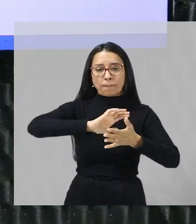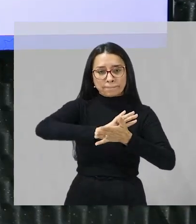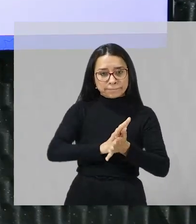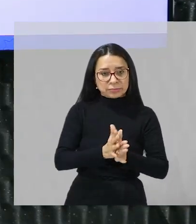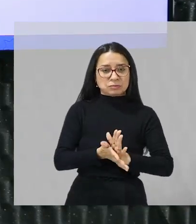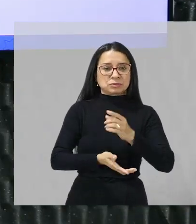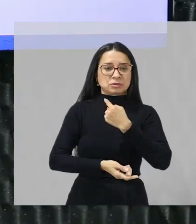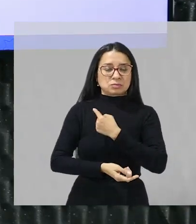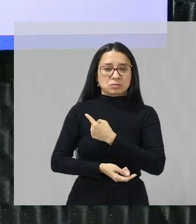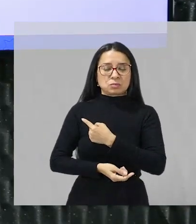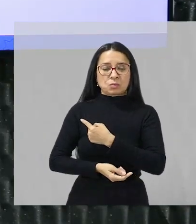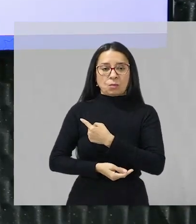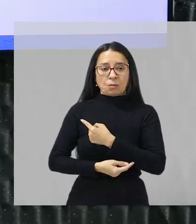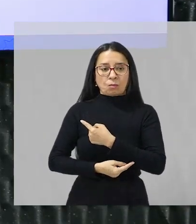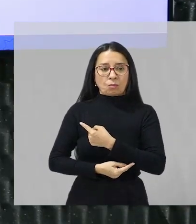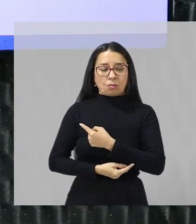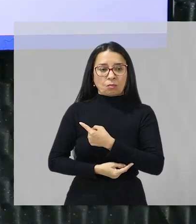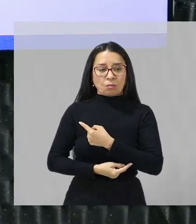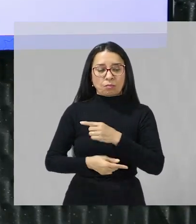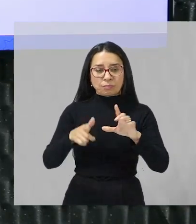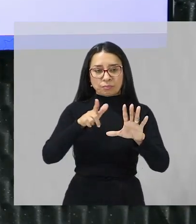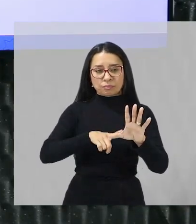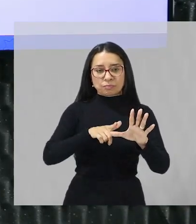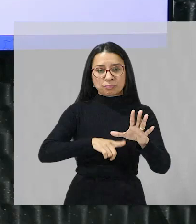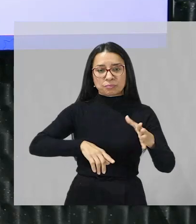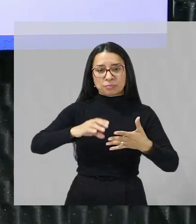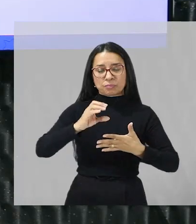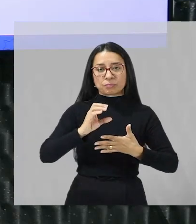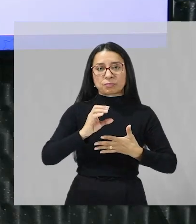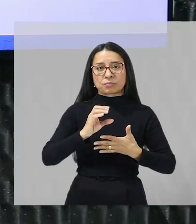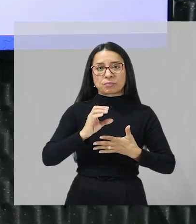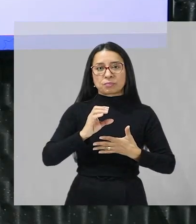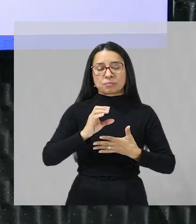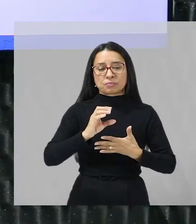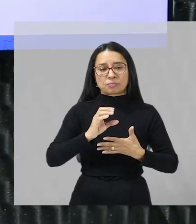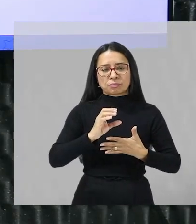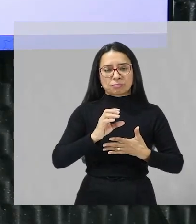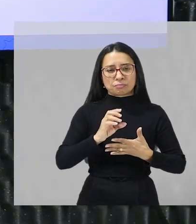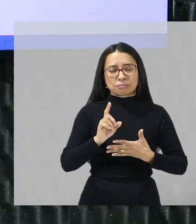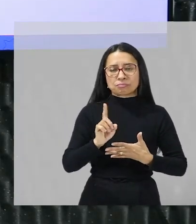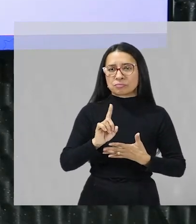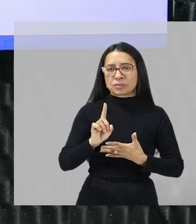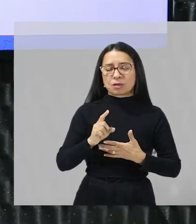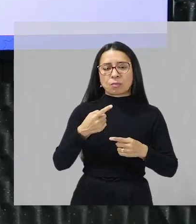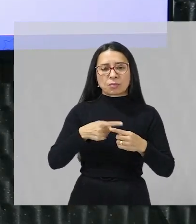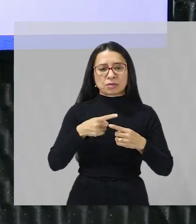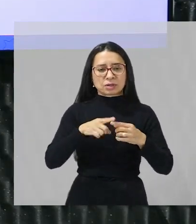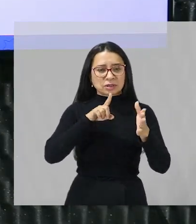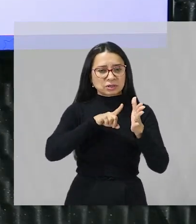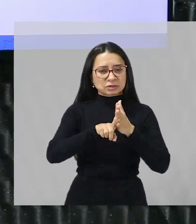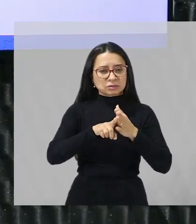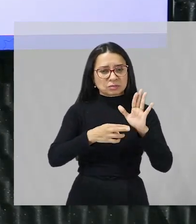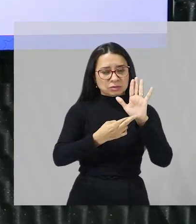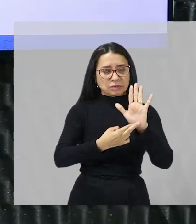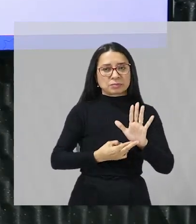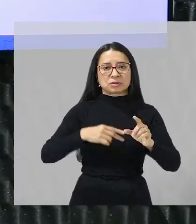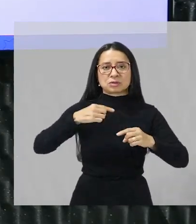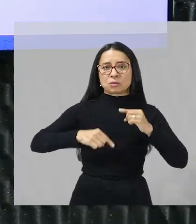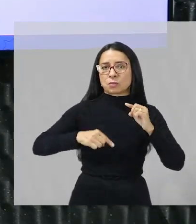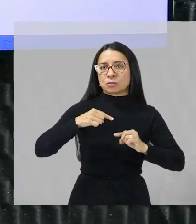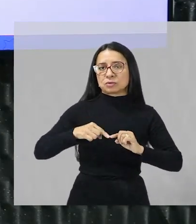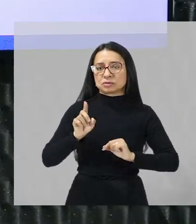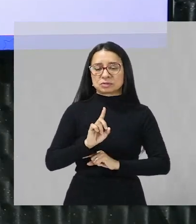sociedade. Distorção na representação política. Não necessariamente, porque a questão aqui não é a representação